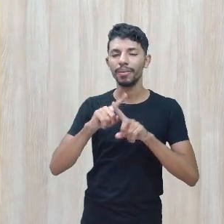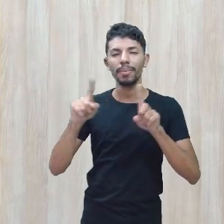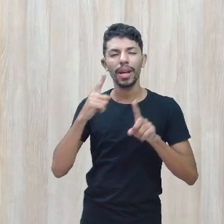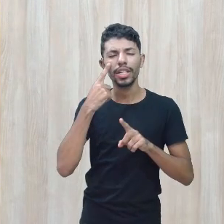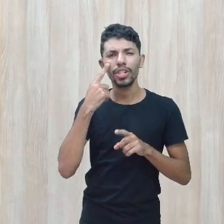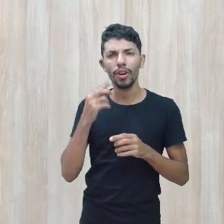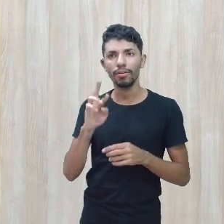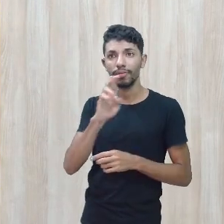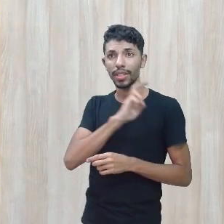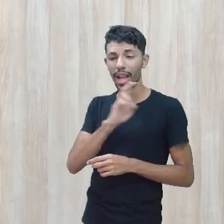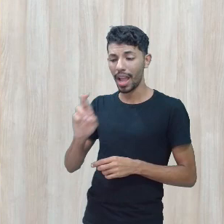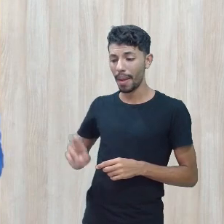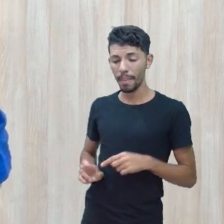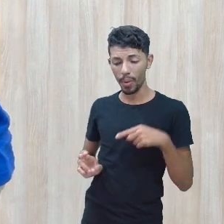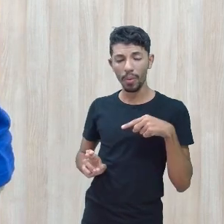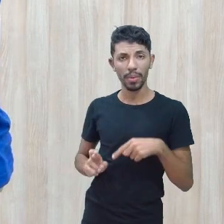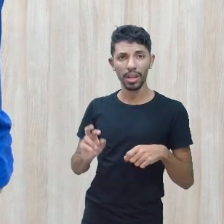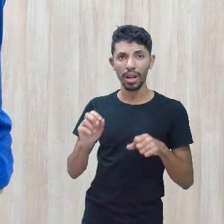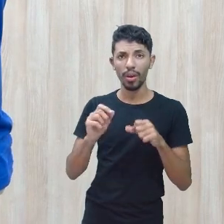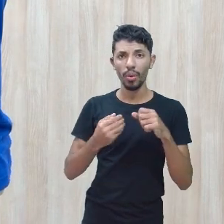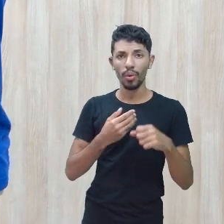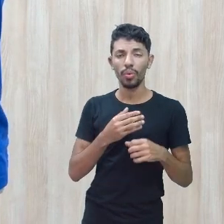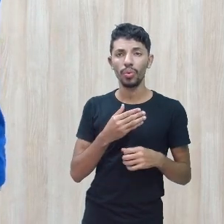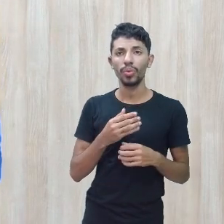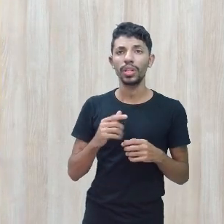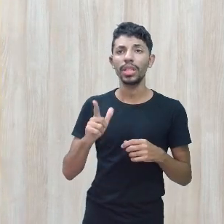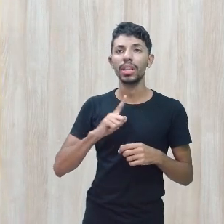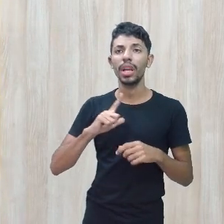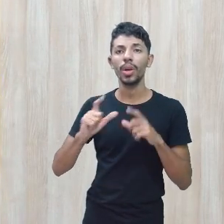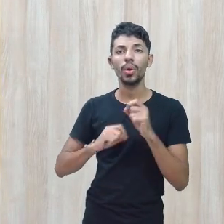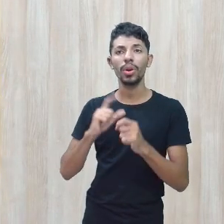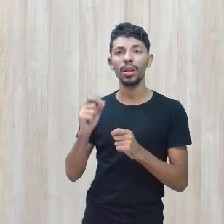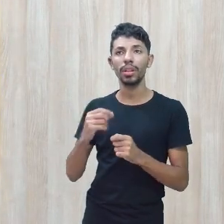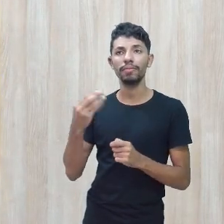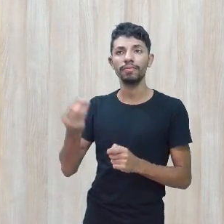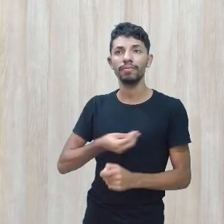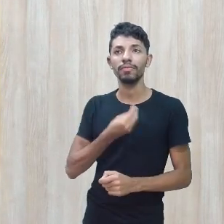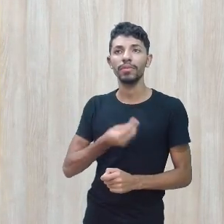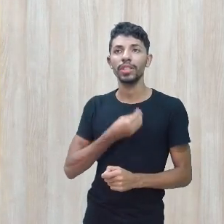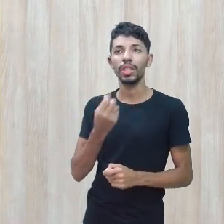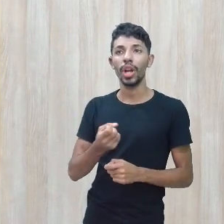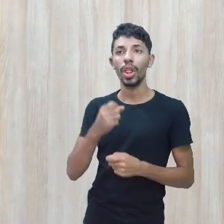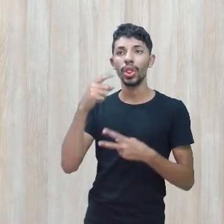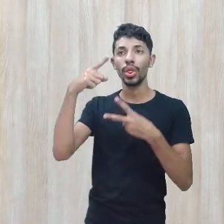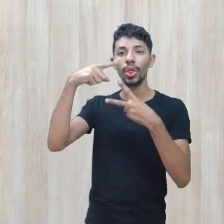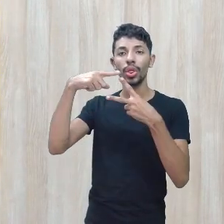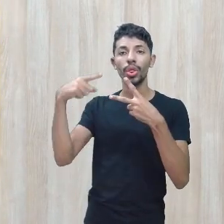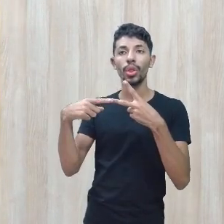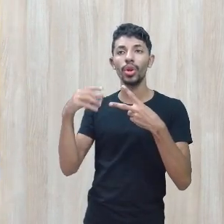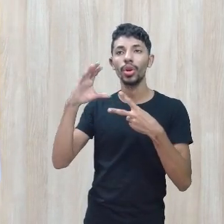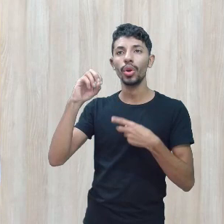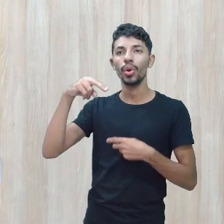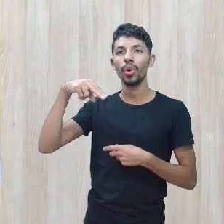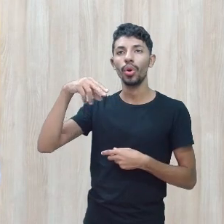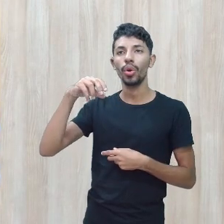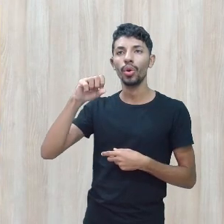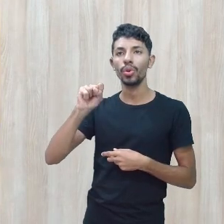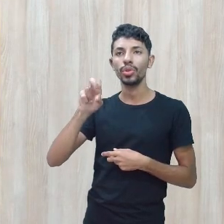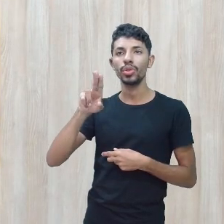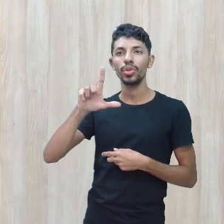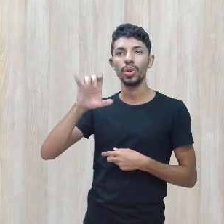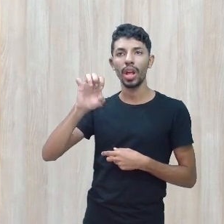vai passar a ter a existência de 2 cônsules, né? E os